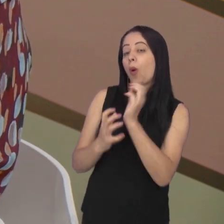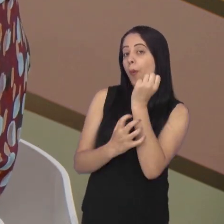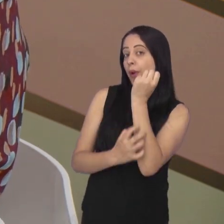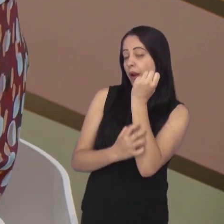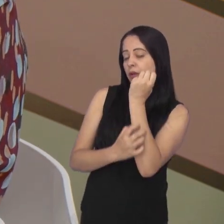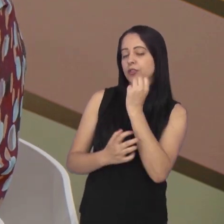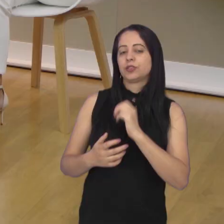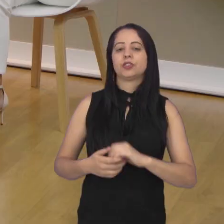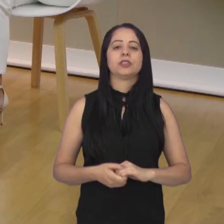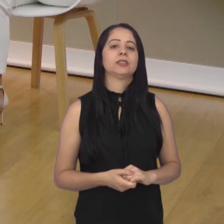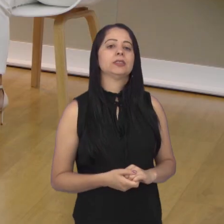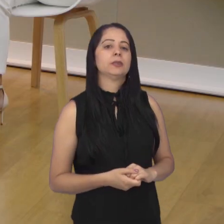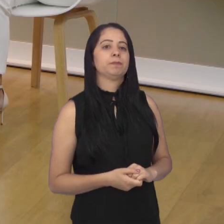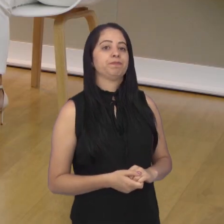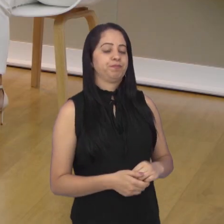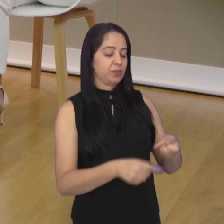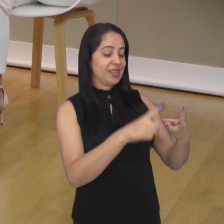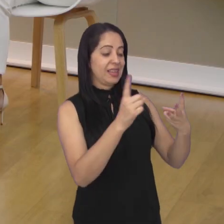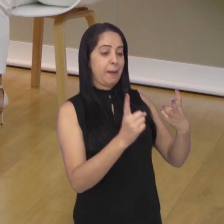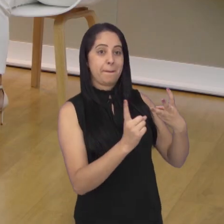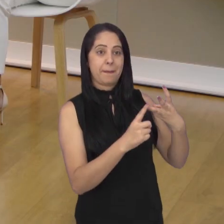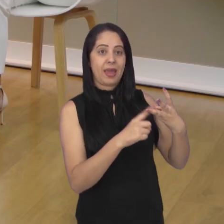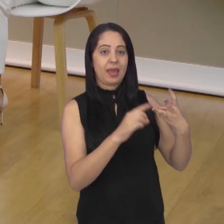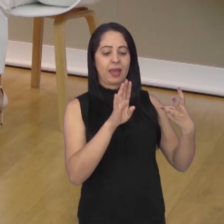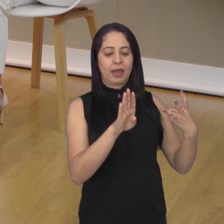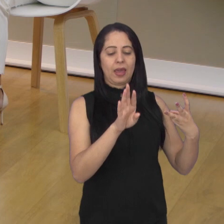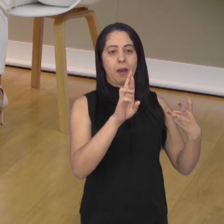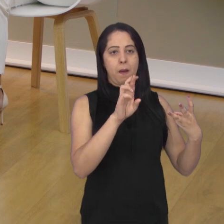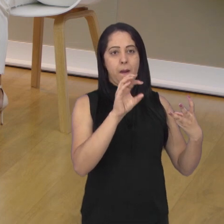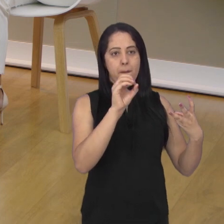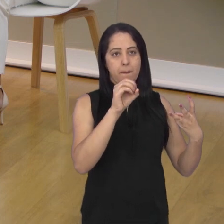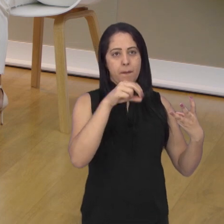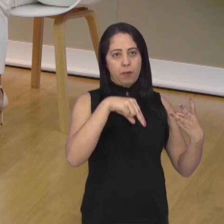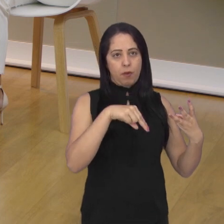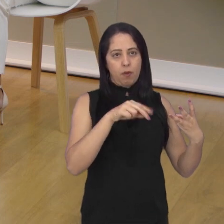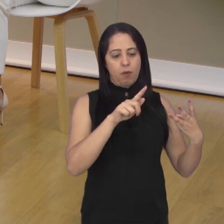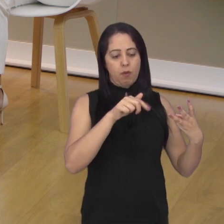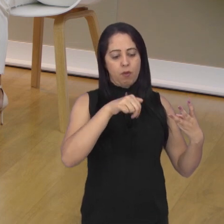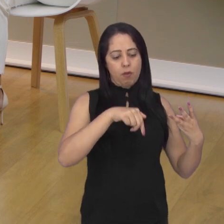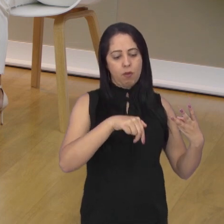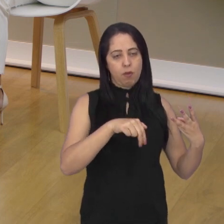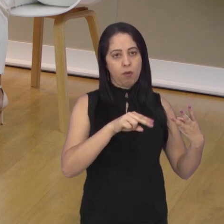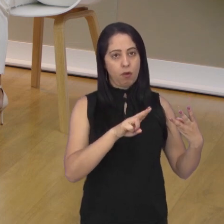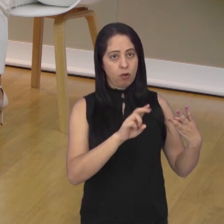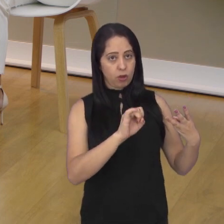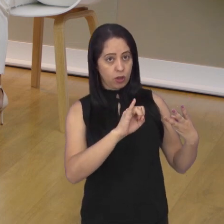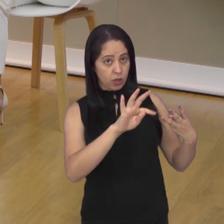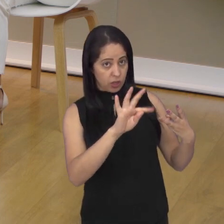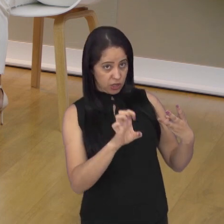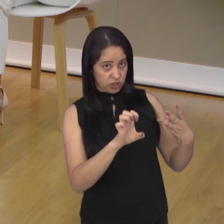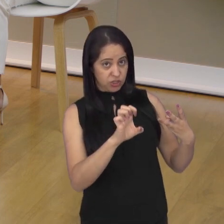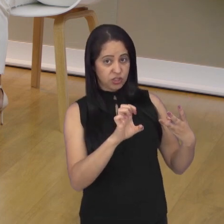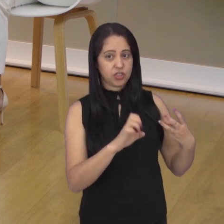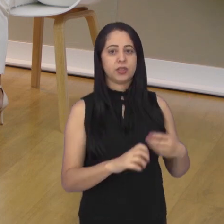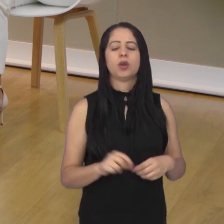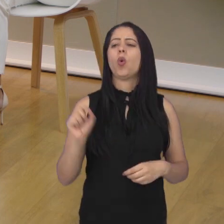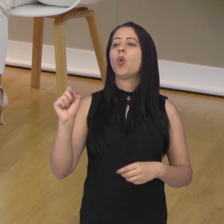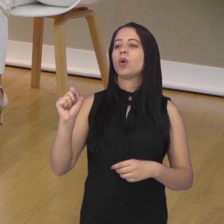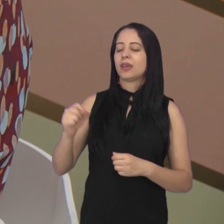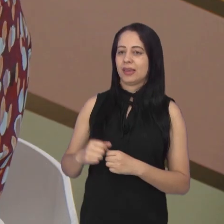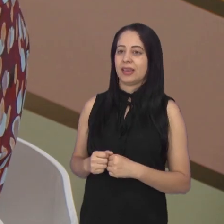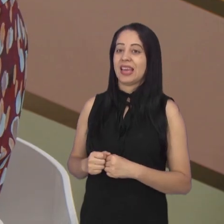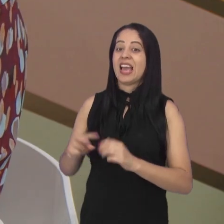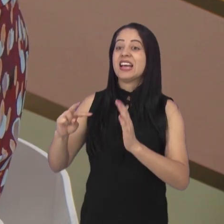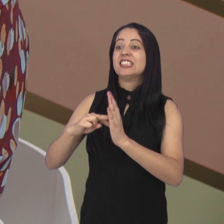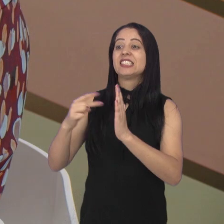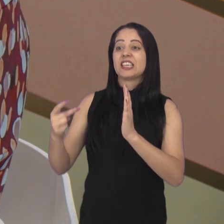tratamentos junto. E tem também a bronquite alérgica. Ela é diferente? Como que é a bronquite alérgica? Então, a bronquite é o quê? Ela seria